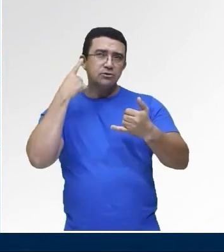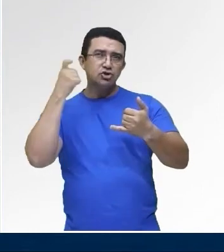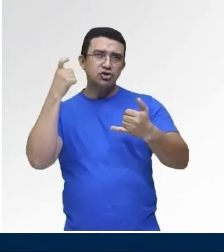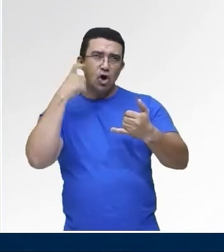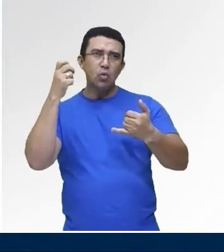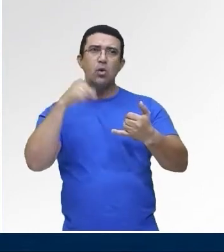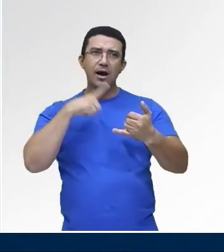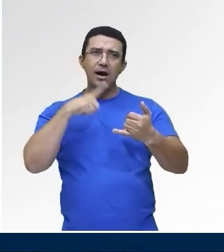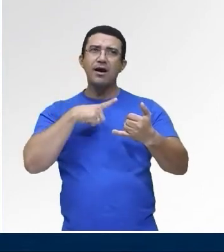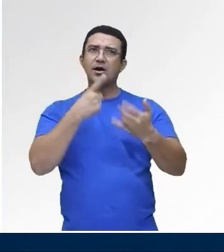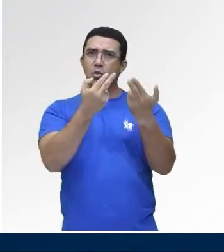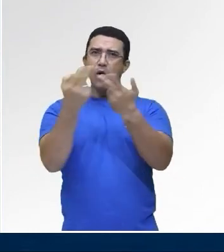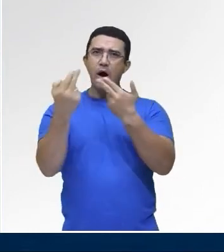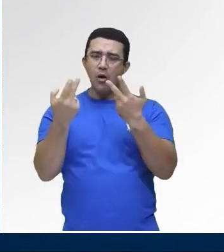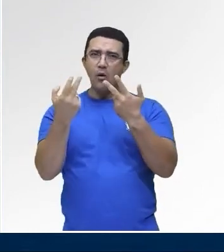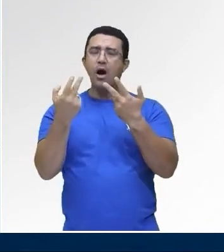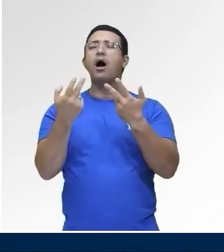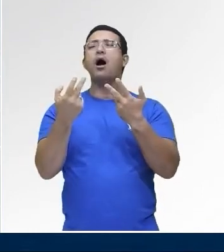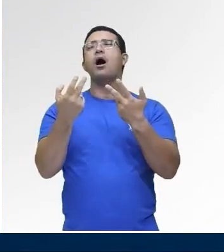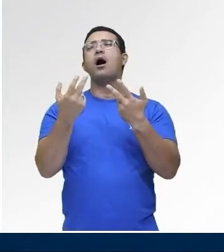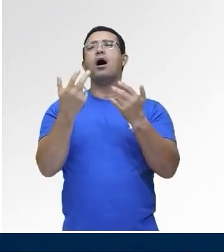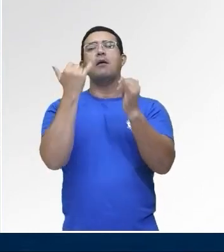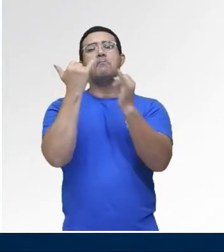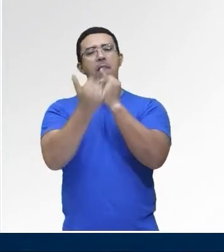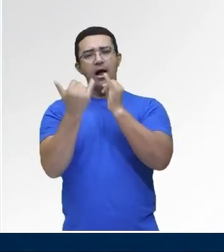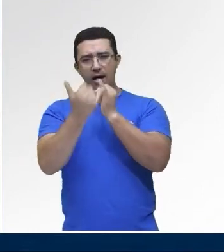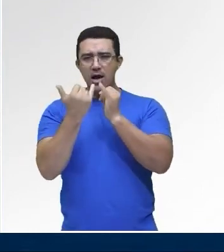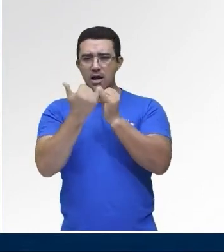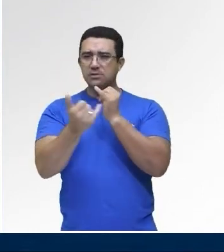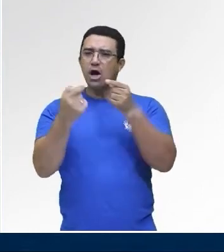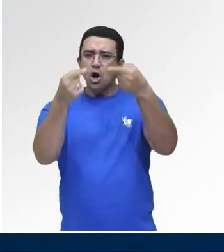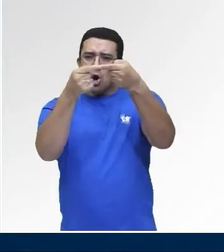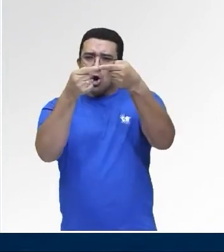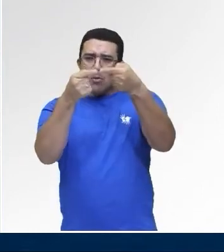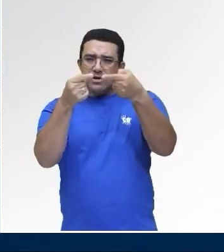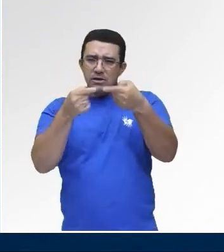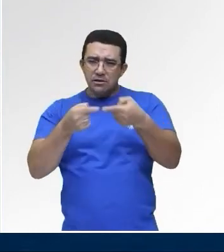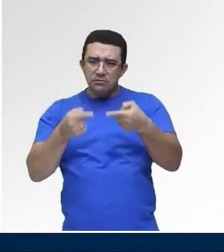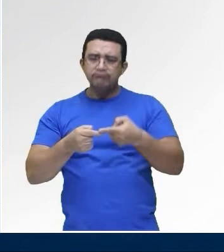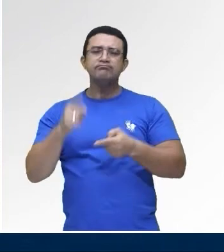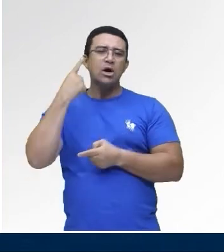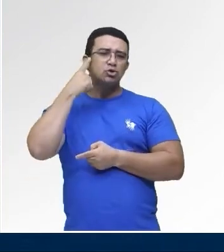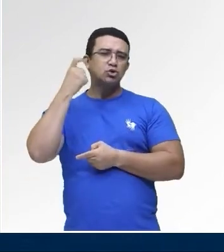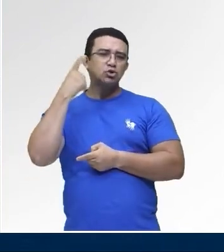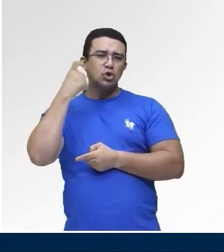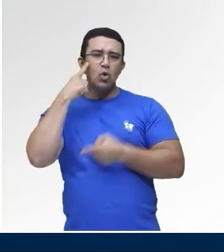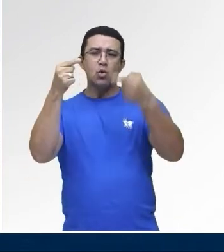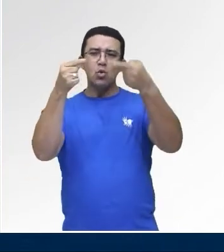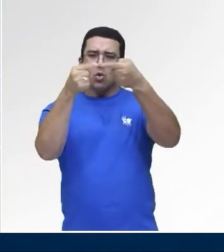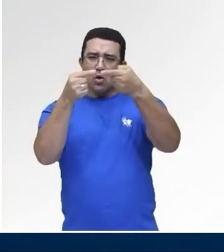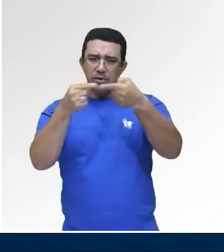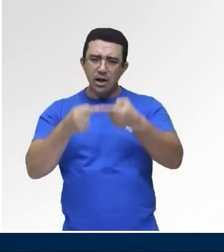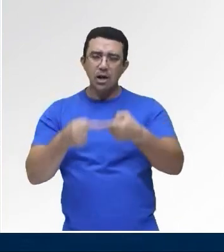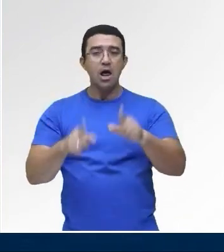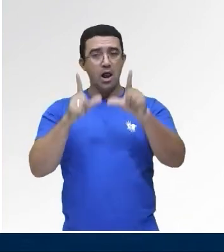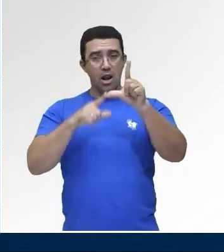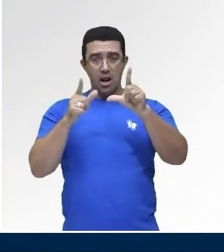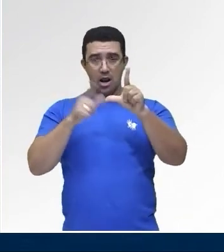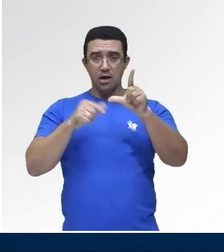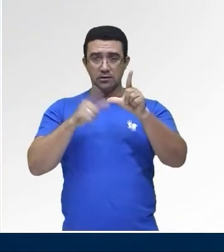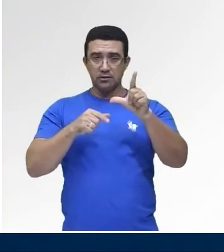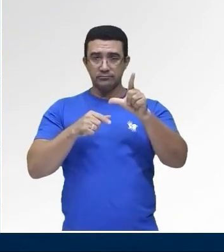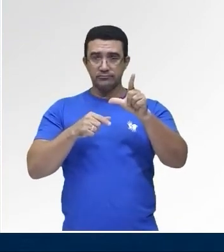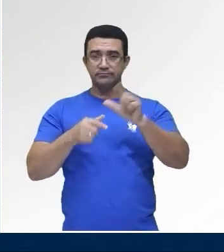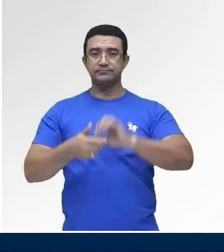isso que vai dar esse sentido de rima, tá? Que é a combinação dos sons para dar essa certa musicalidade no final de